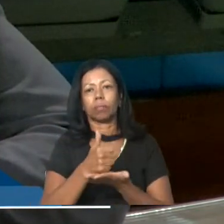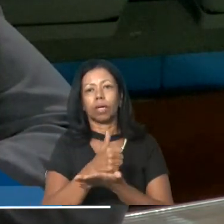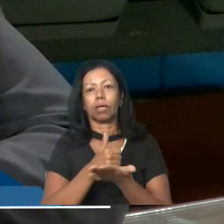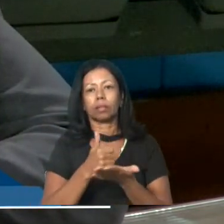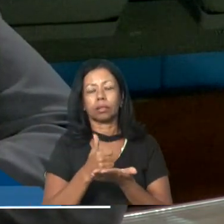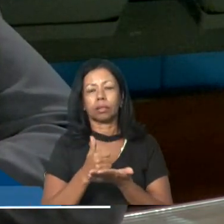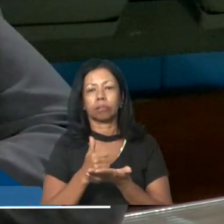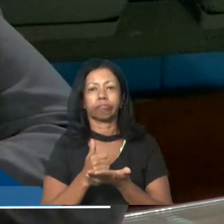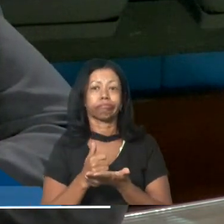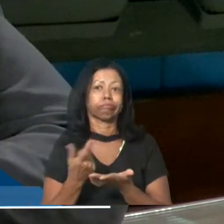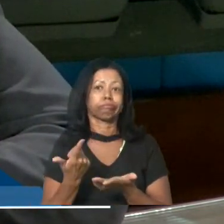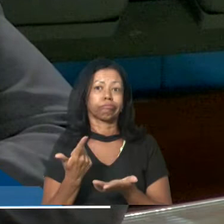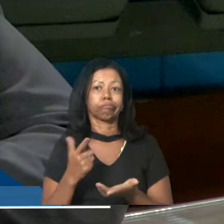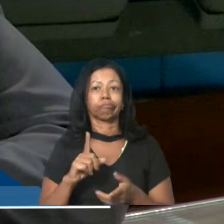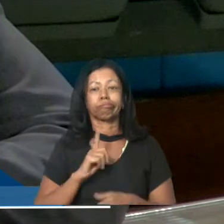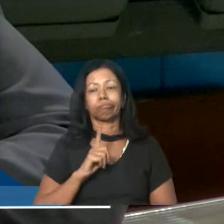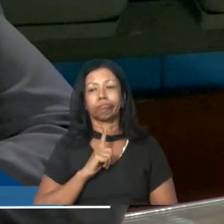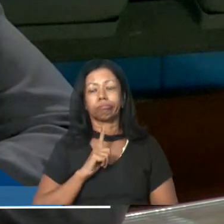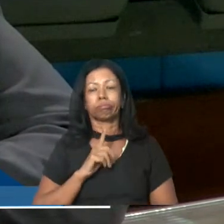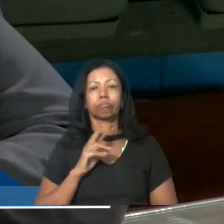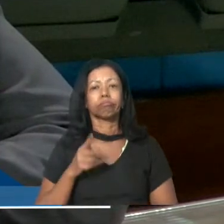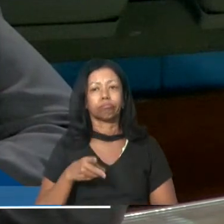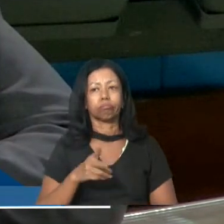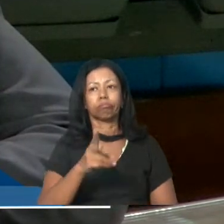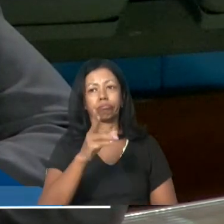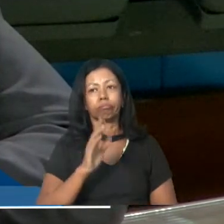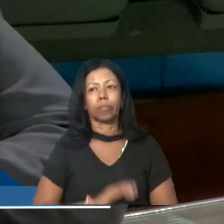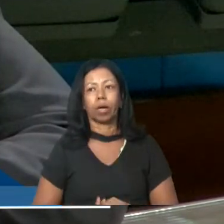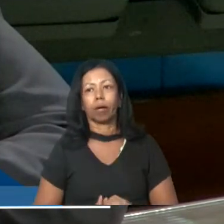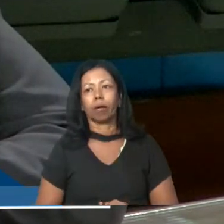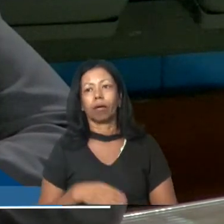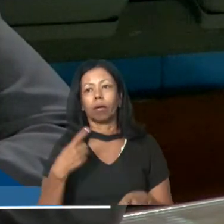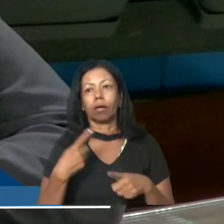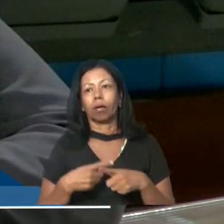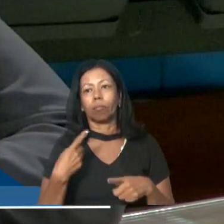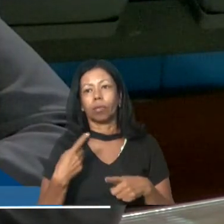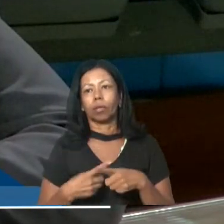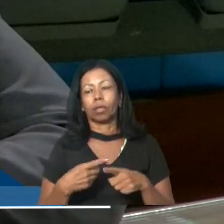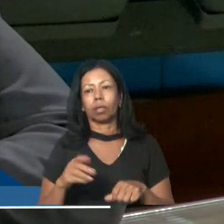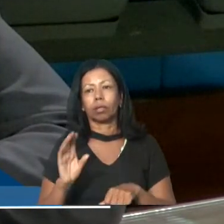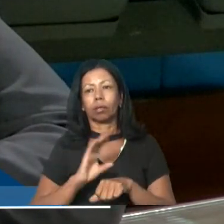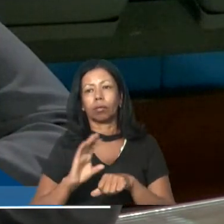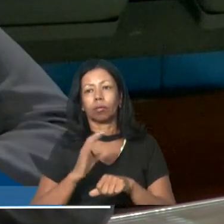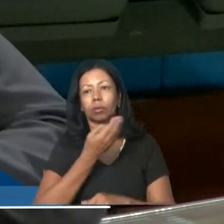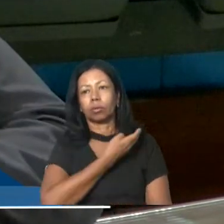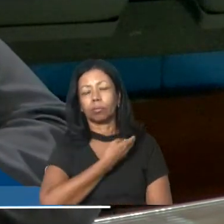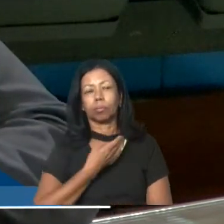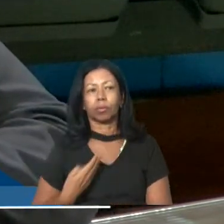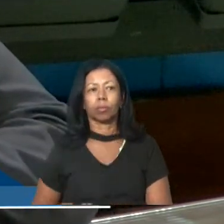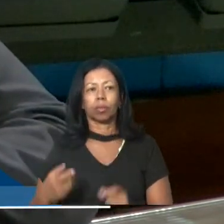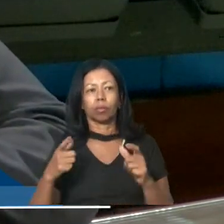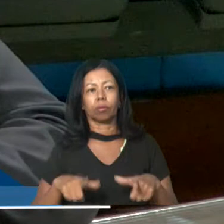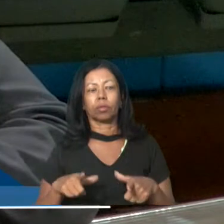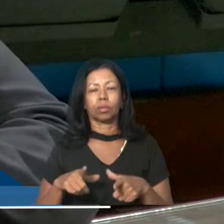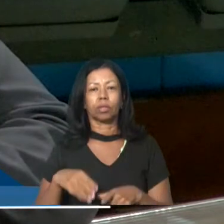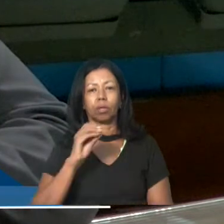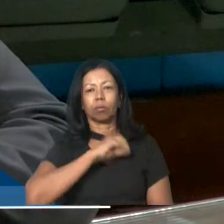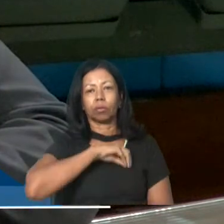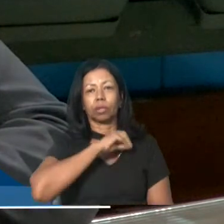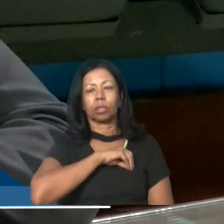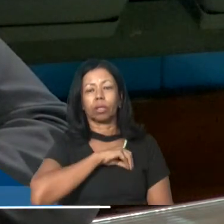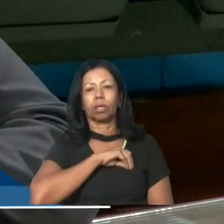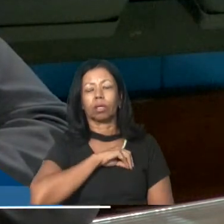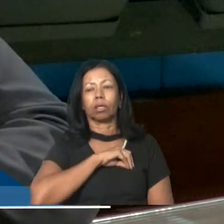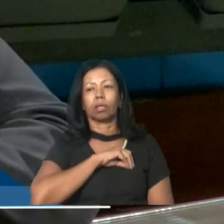sendo oferecidas. E isso vai continuar porque abre esse concurso público, onde o piso salarial, na casa